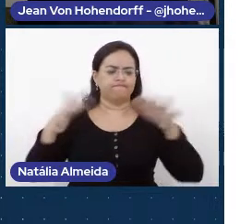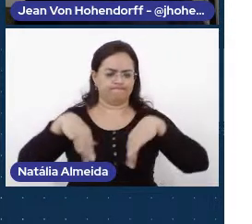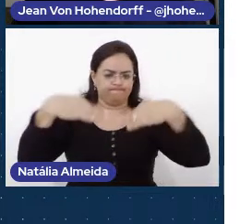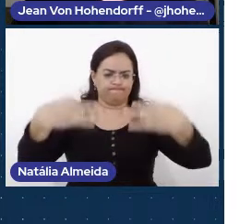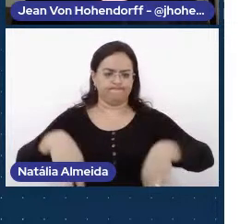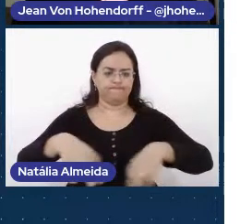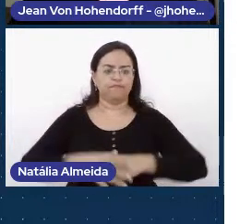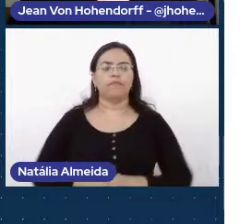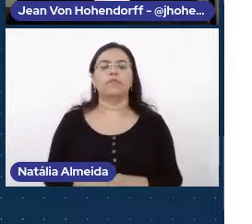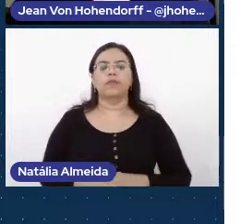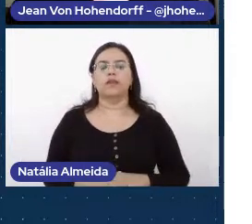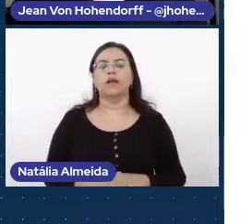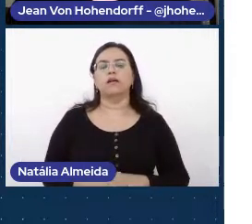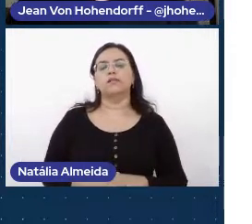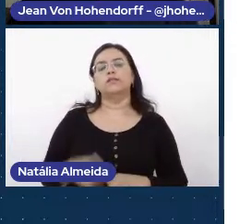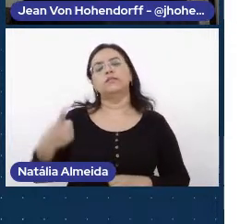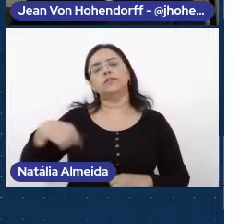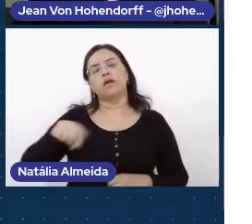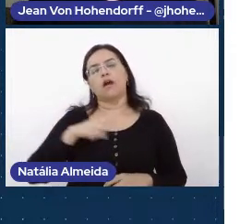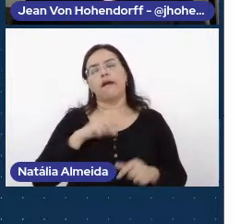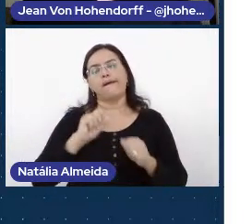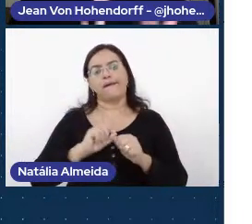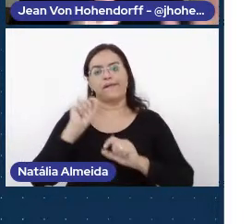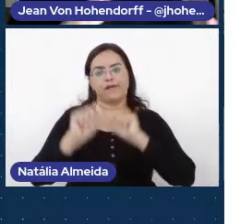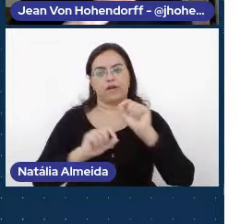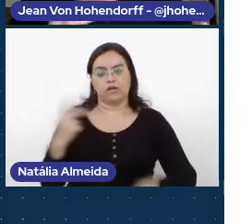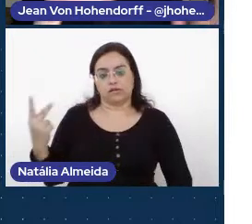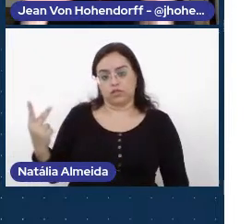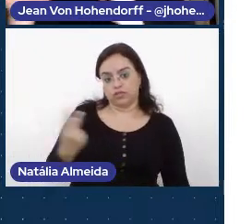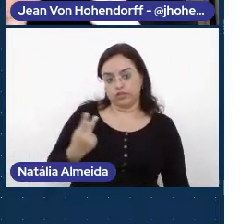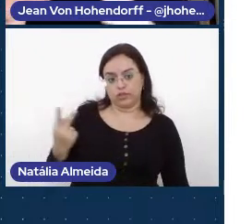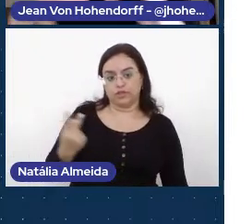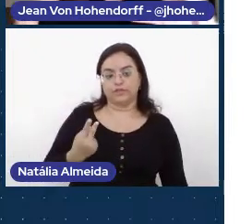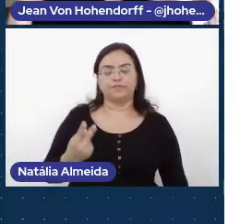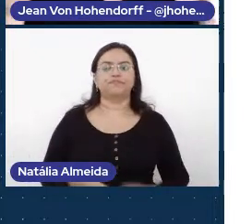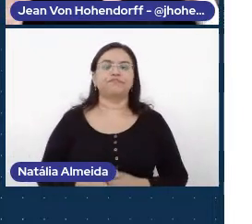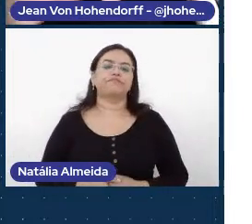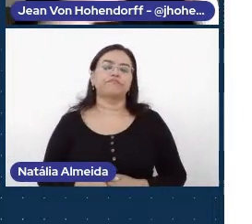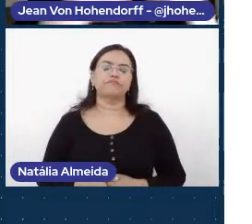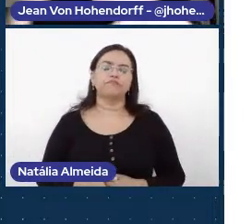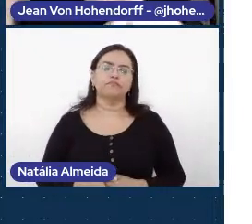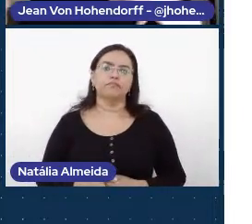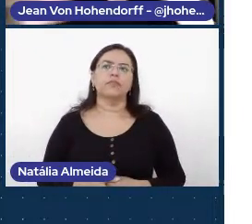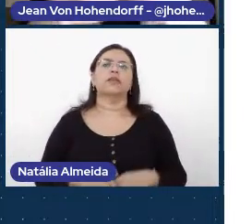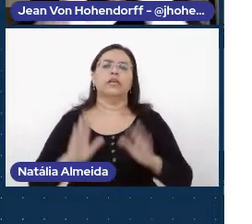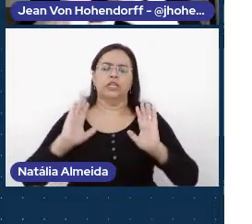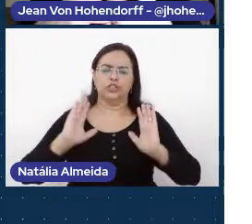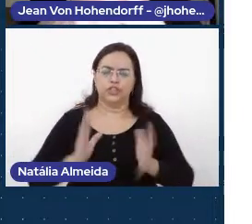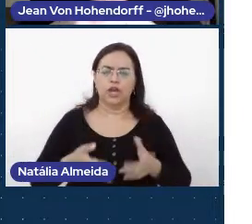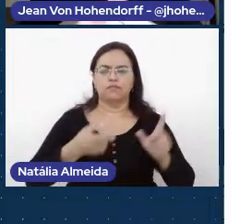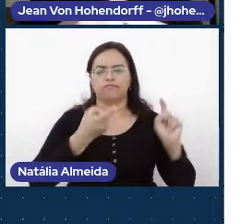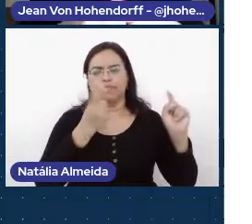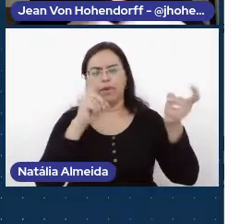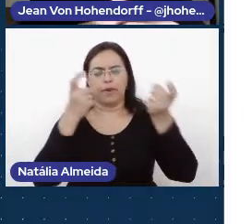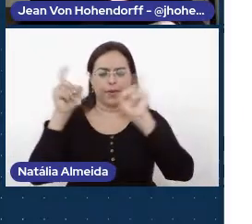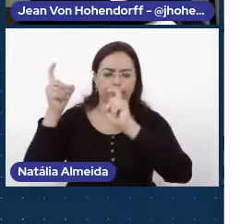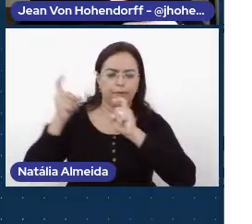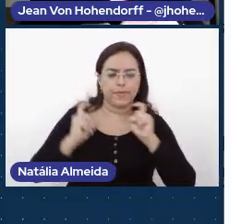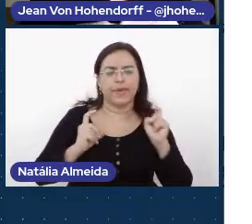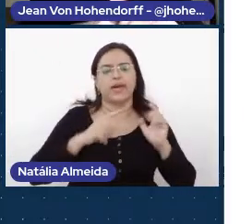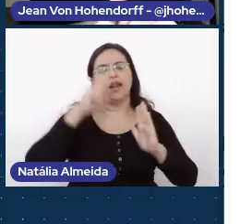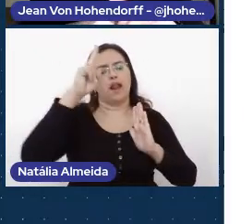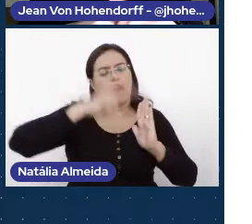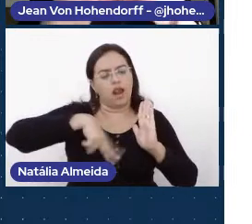aí, o que que a gente fez, né, Nayana e eu? A gente se deu conta, depois de toda essa discussão, todos esses autores que a gente leu,